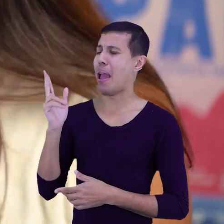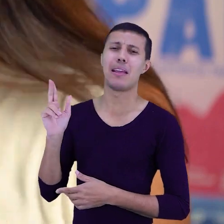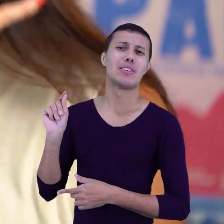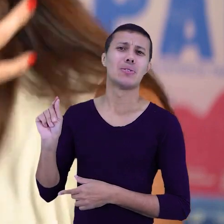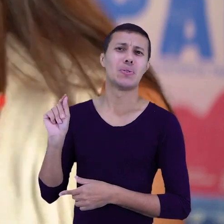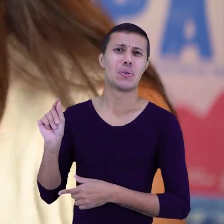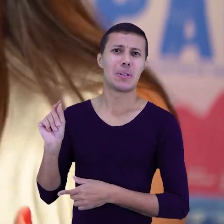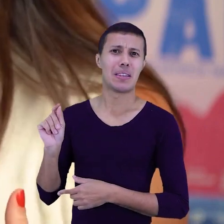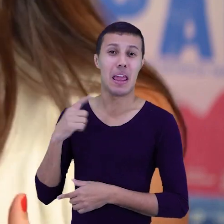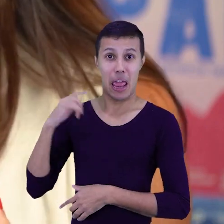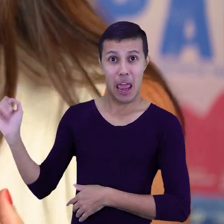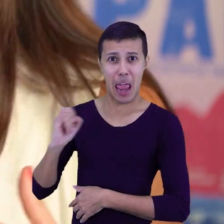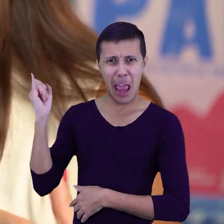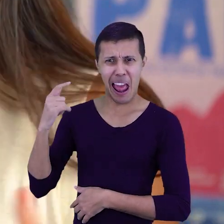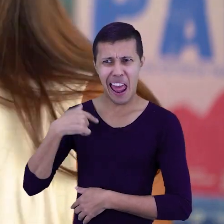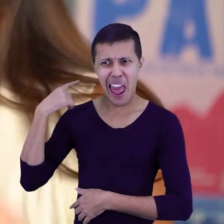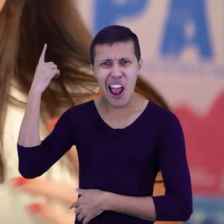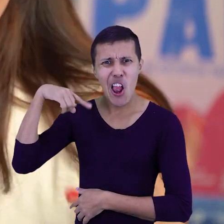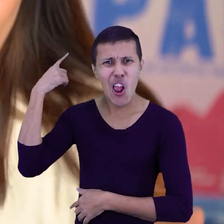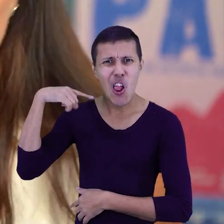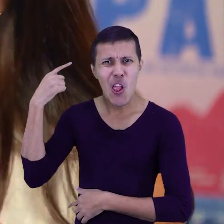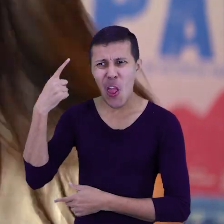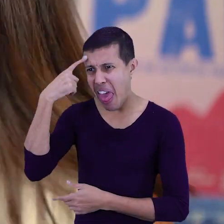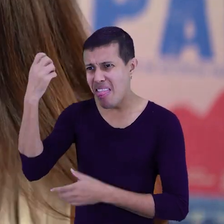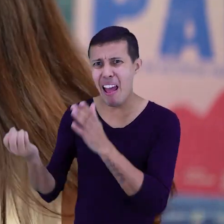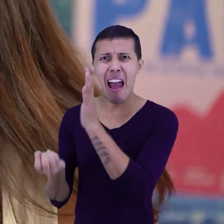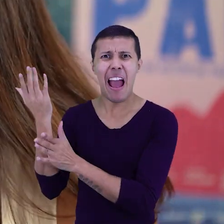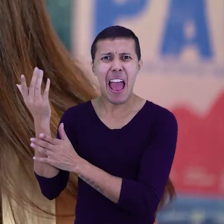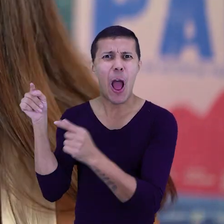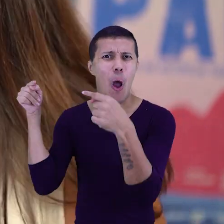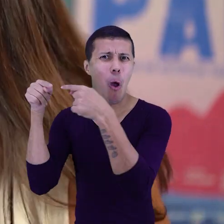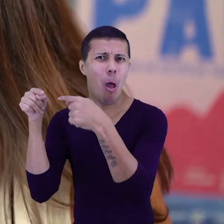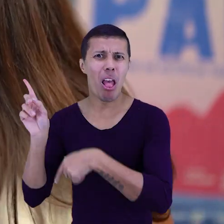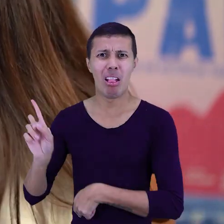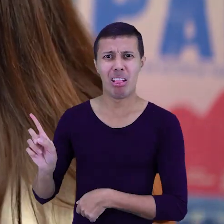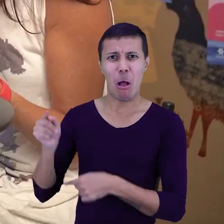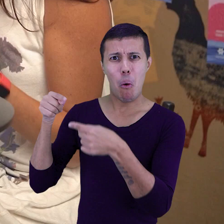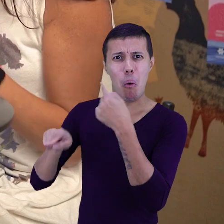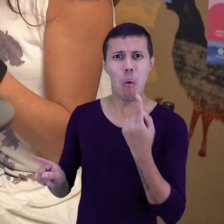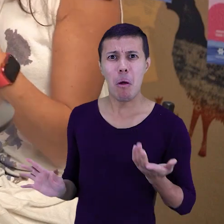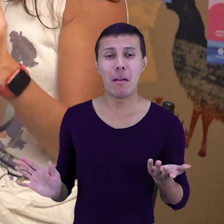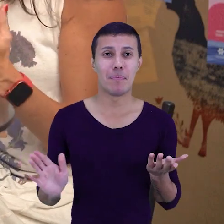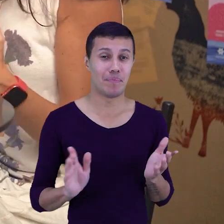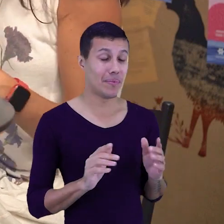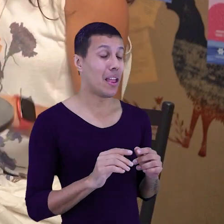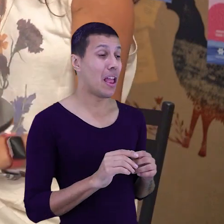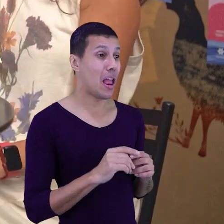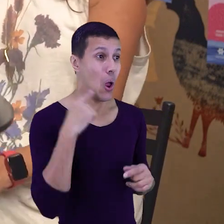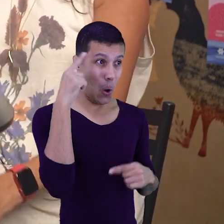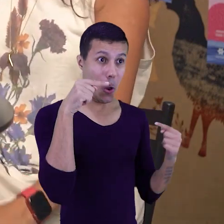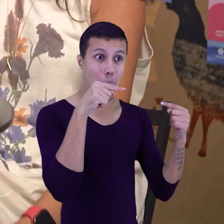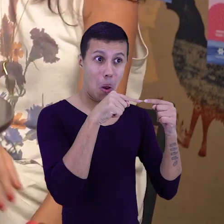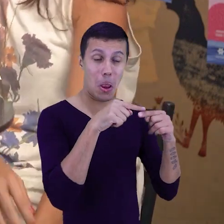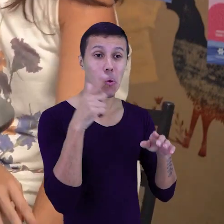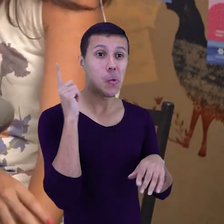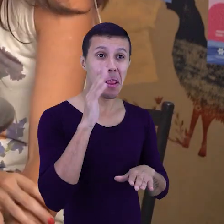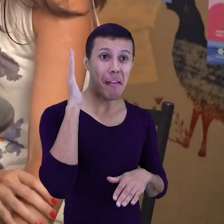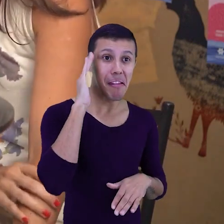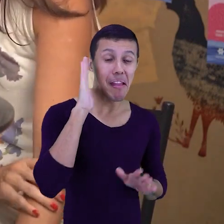pessoas, acho que é importante. Eu tô maluco de ter essa ideia ou faz sentido? E maluco se entende